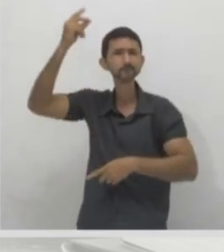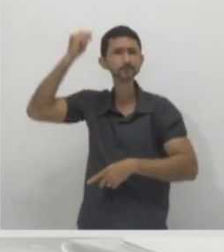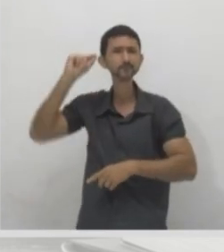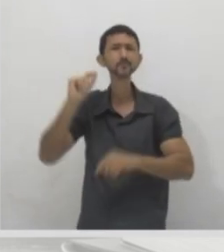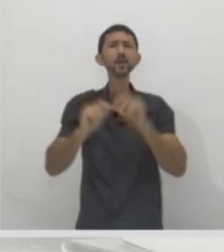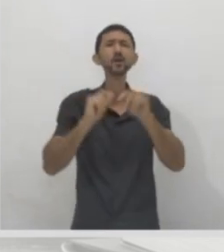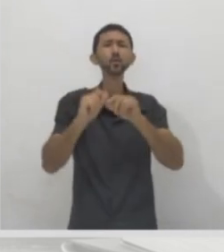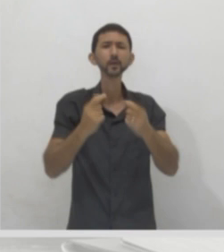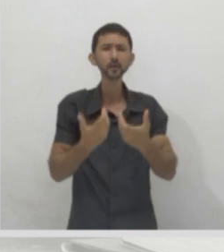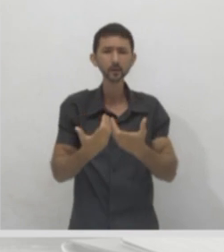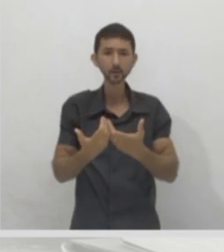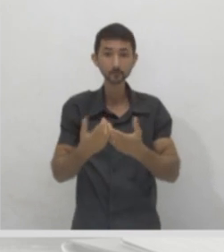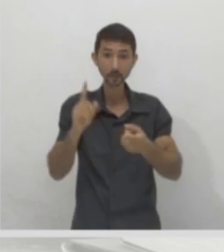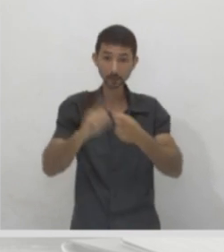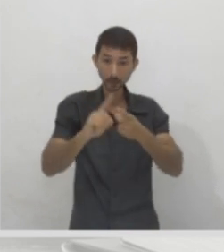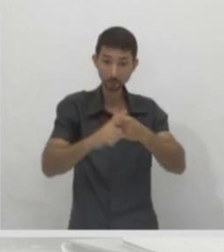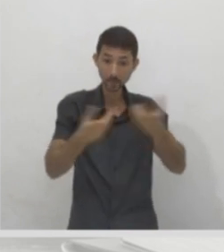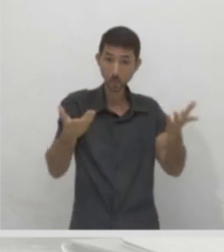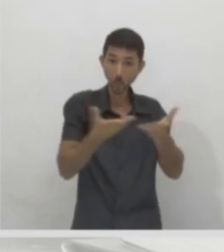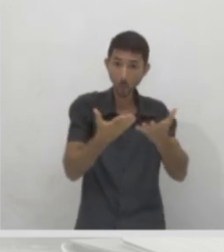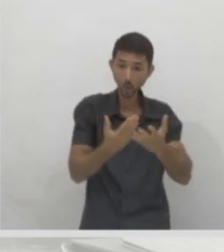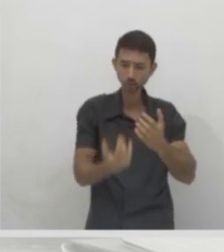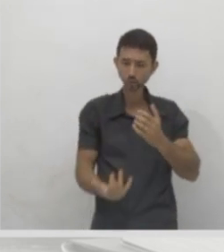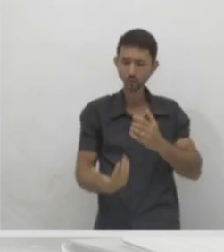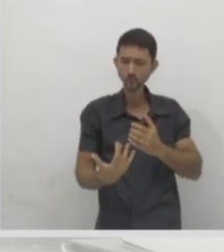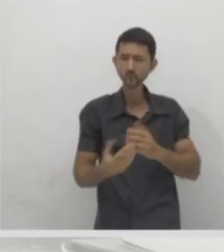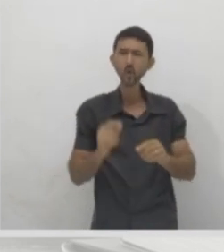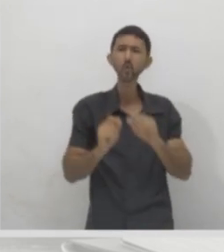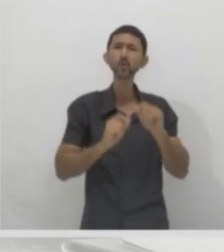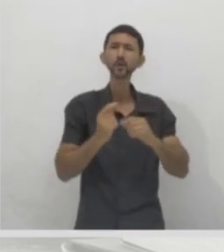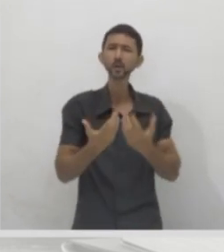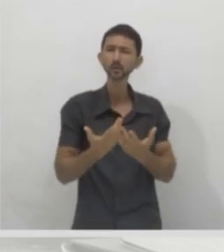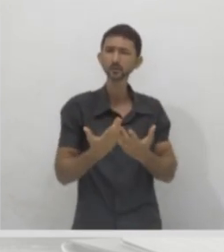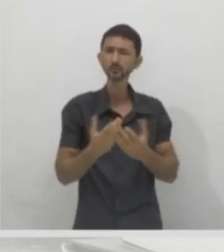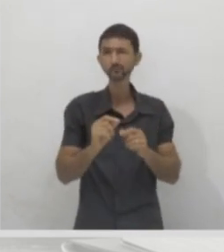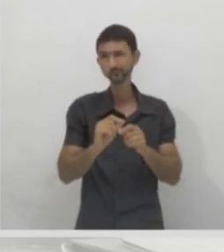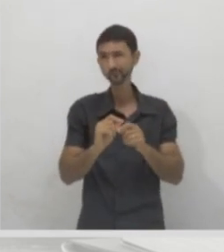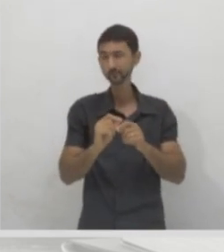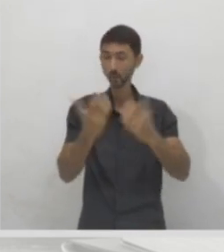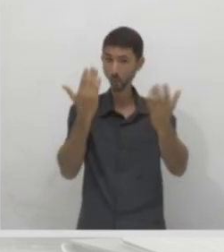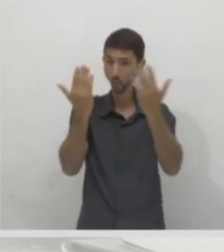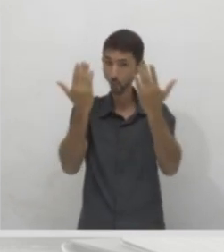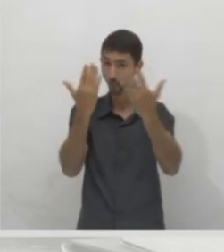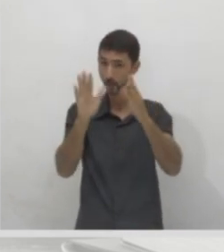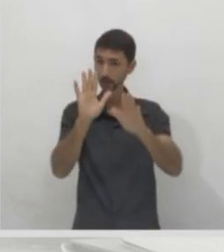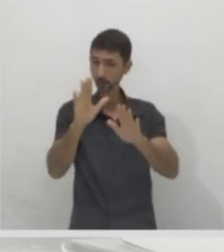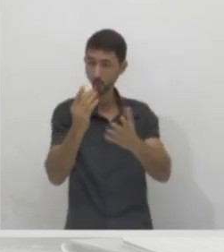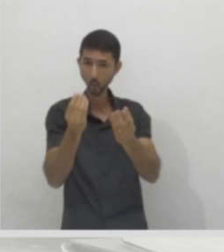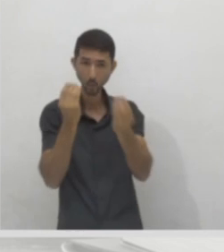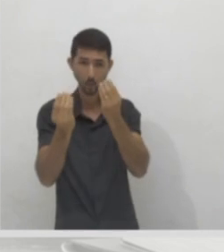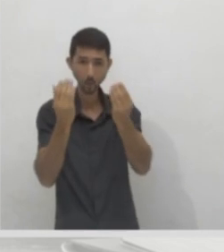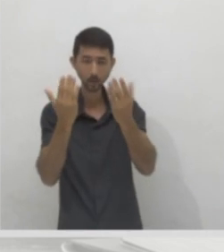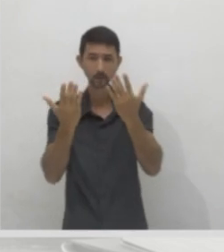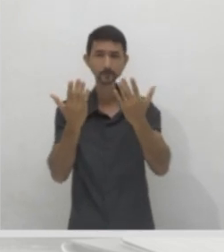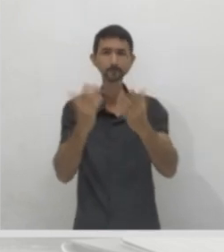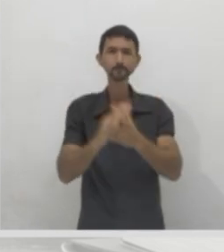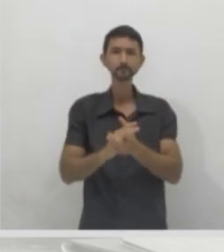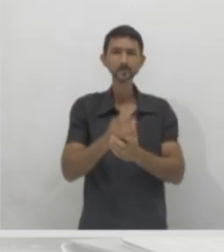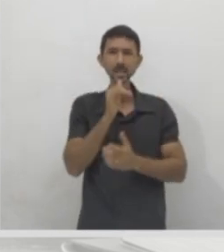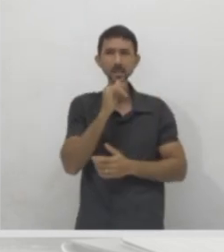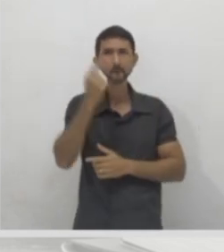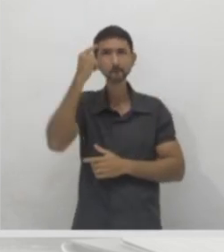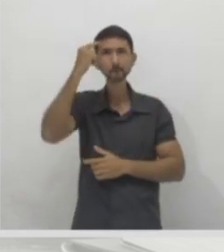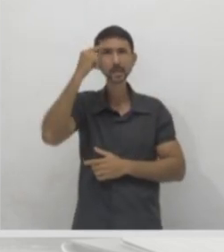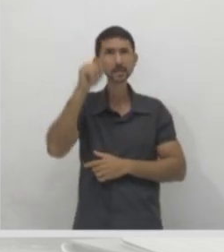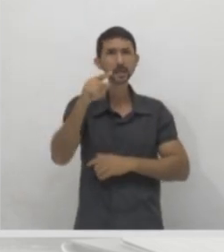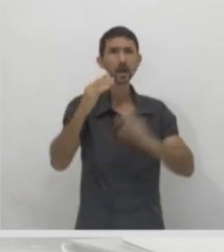e hoje em dia? Vamos estabelecer uma comparação? Faz o seguinte, de forma individual,